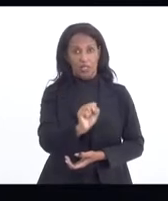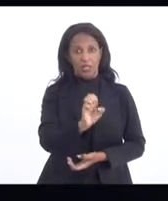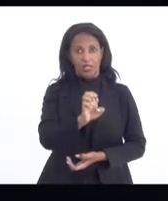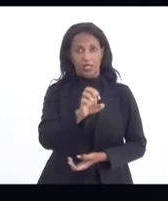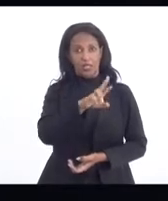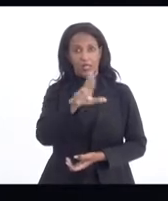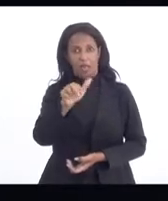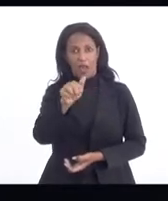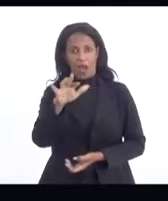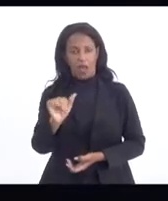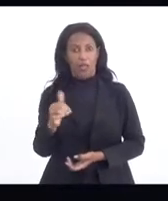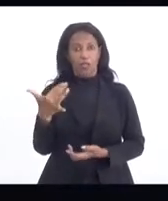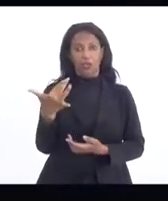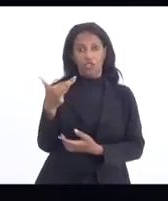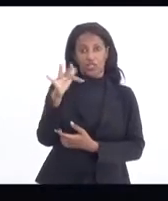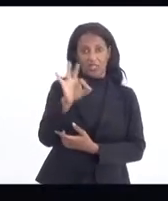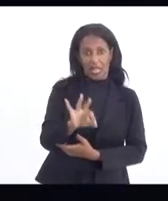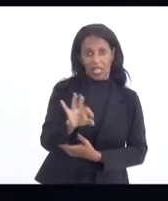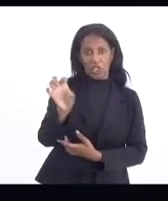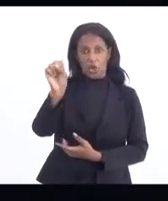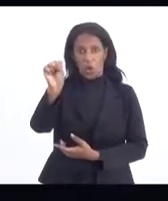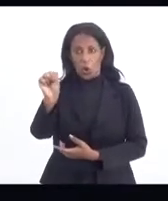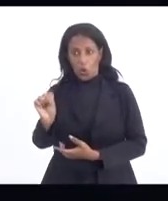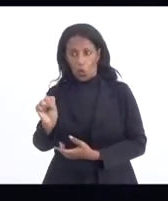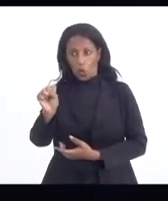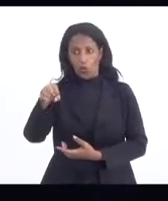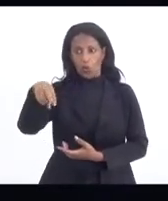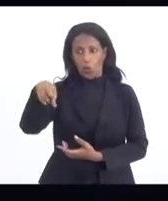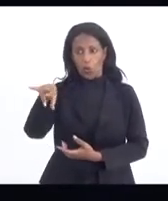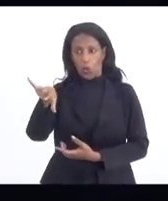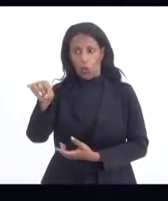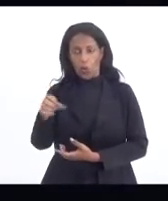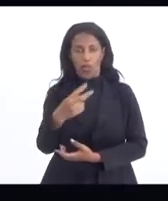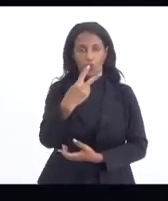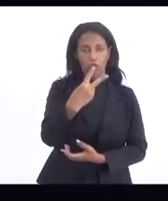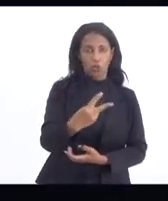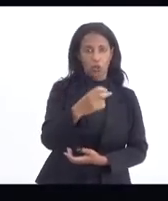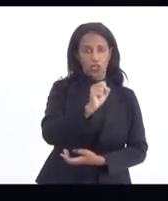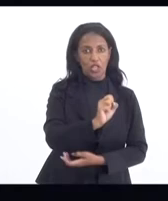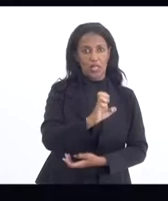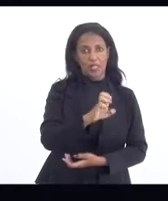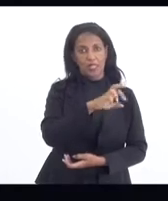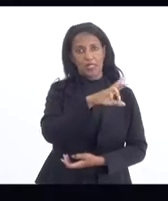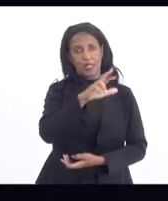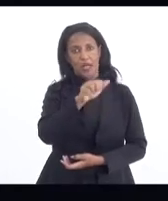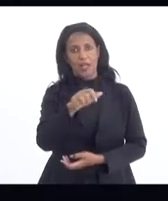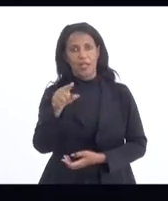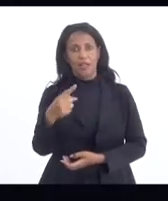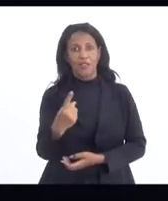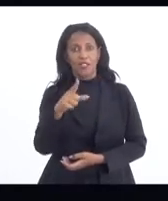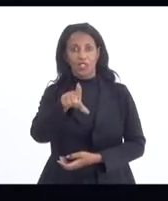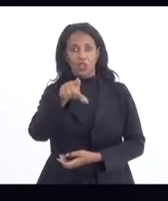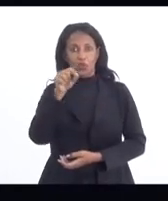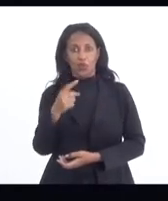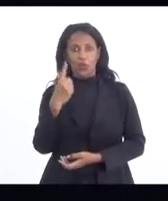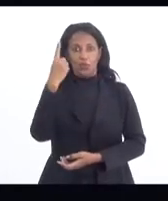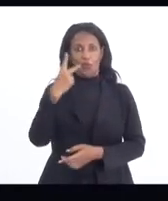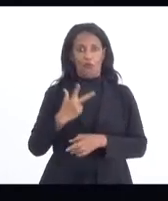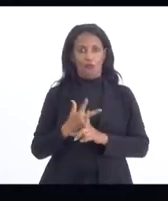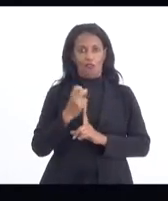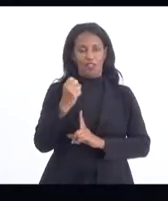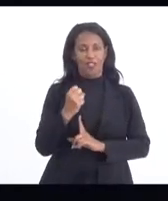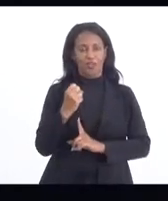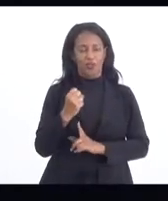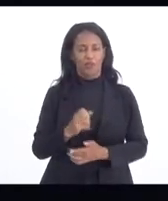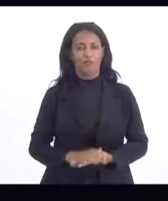Quer dizer, dos 10 melhores cafés por via úmida que vão ser escolhidos lá, 8 são da região